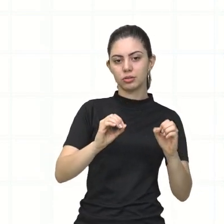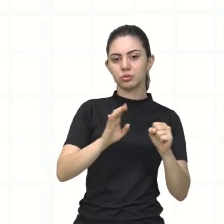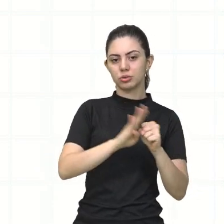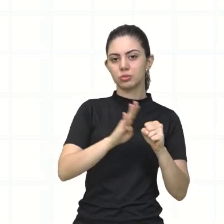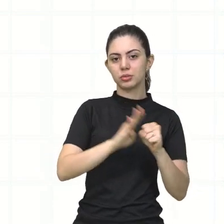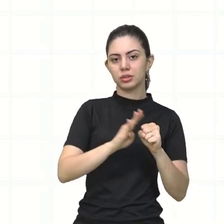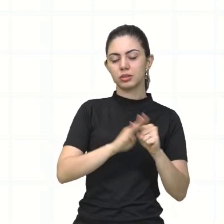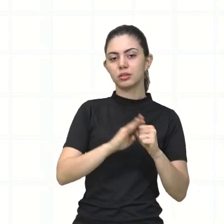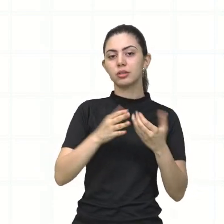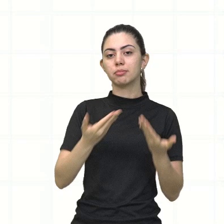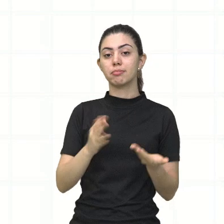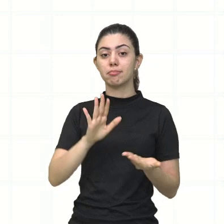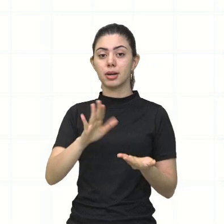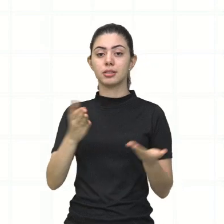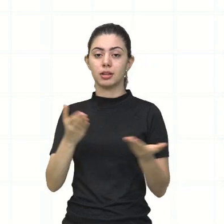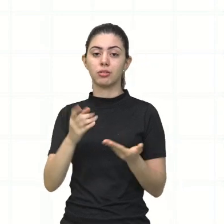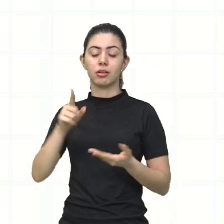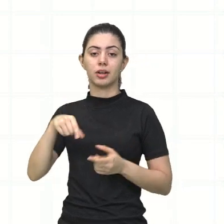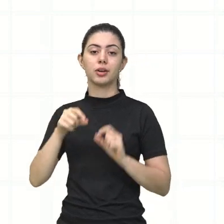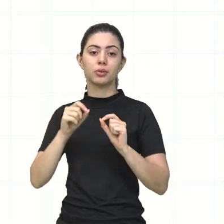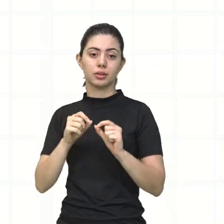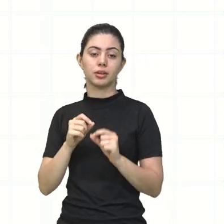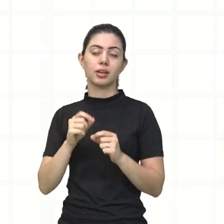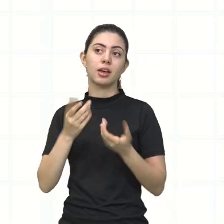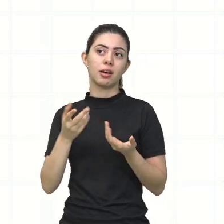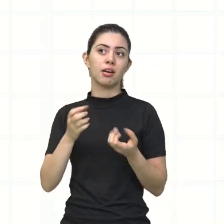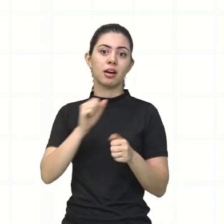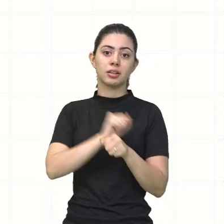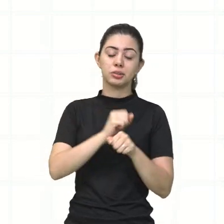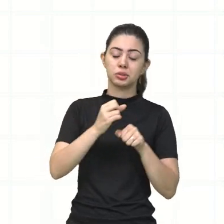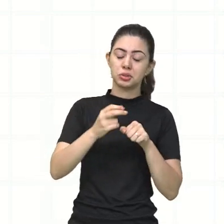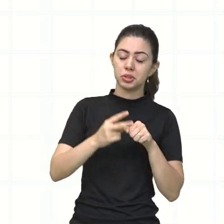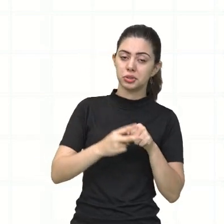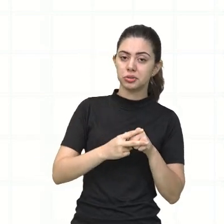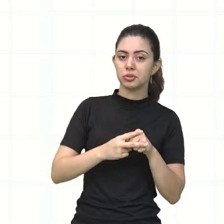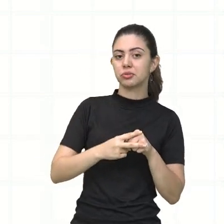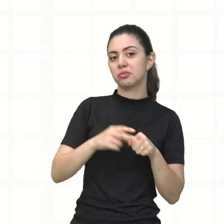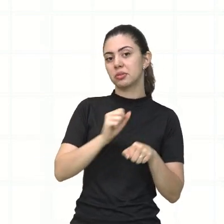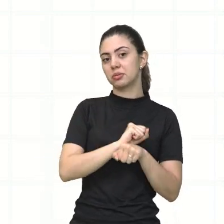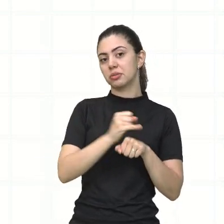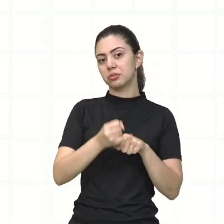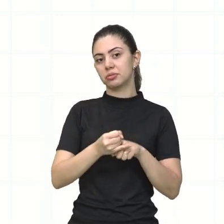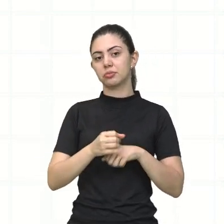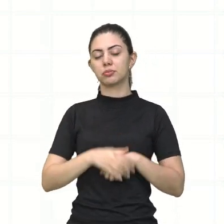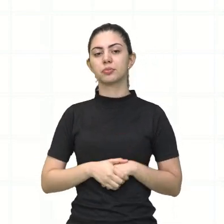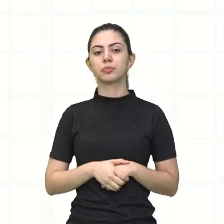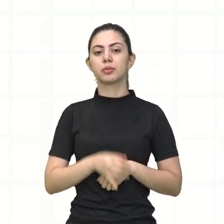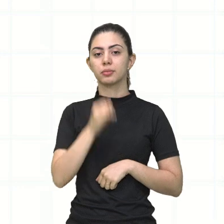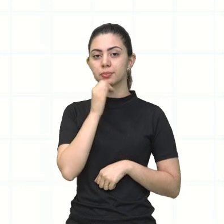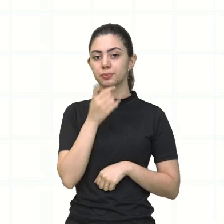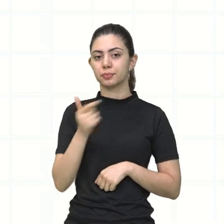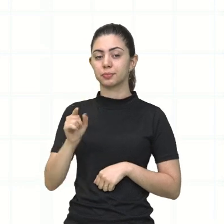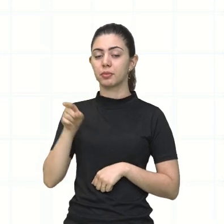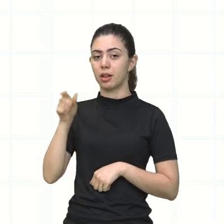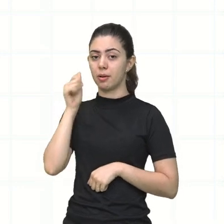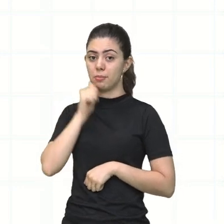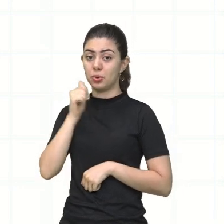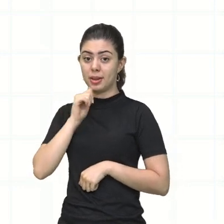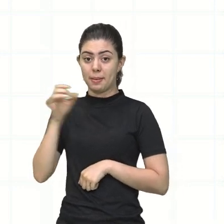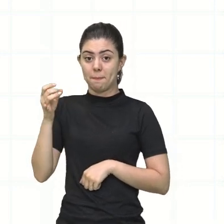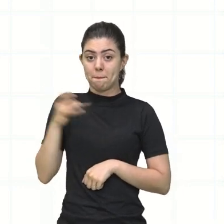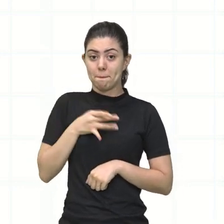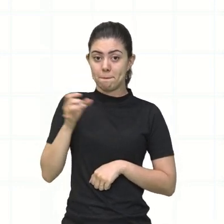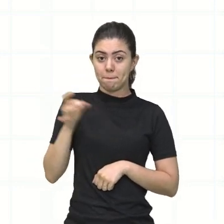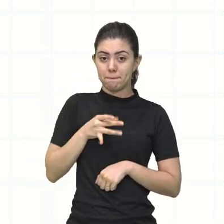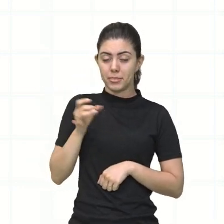mas agora de um substantivo, adjetivo ou advérbio. Ela tem medo. Olha aqui, o de de novo,